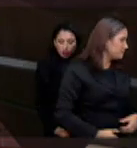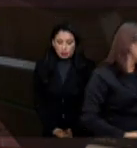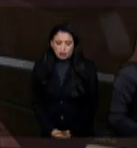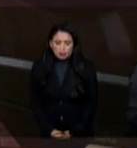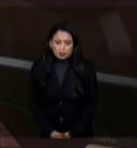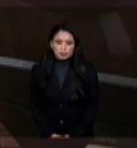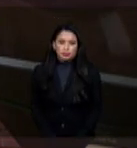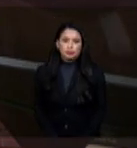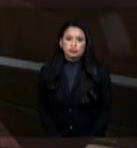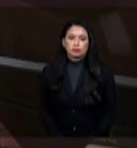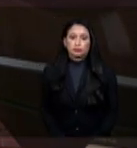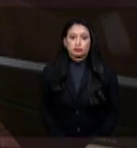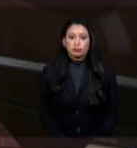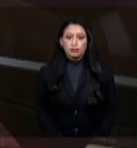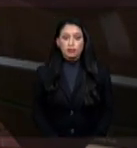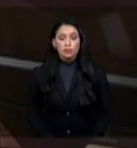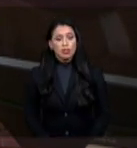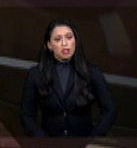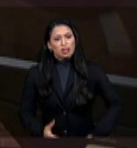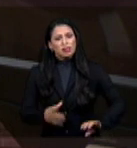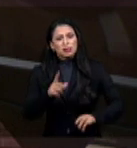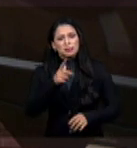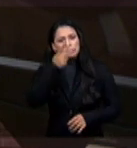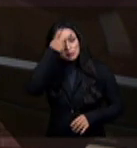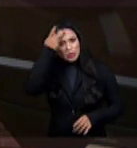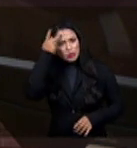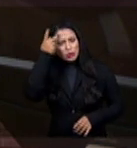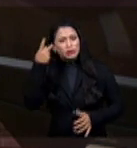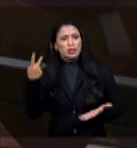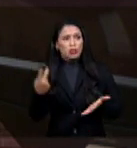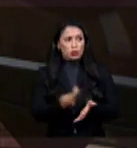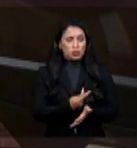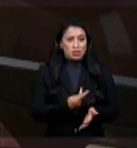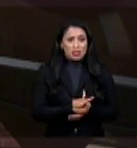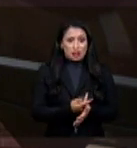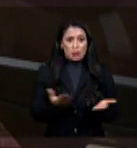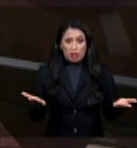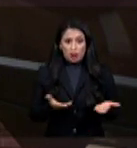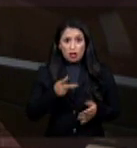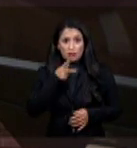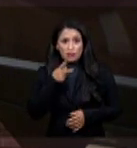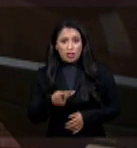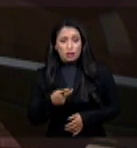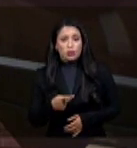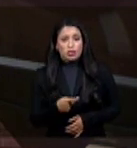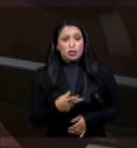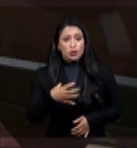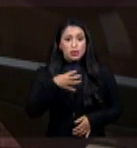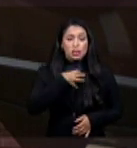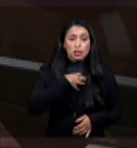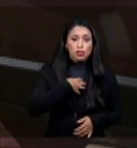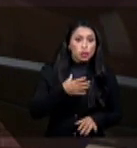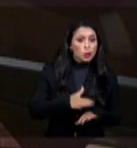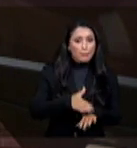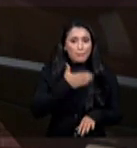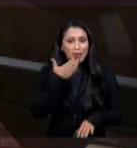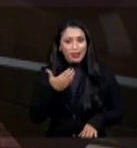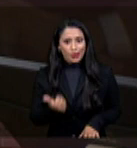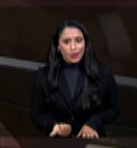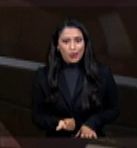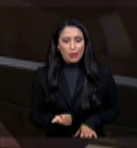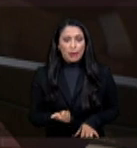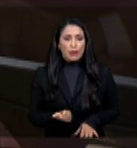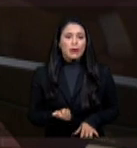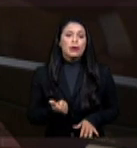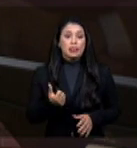me contar que se sentiram menos sozinhas, que entenderam melhor o que aconteceu, que se sentiram menos culpadas. E isso é